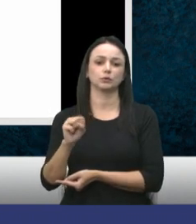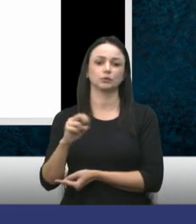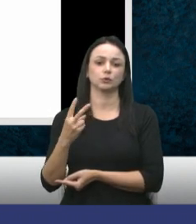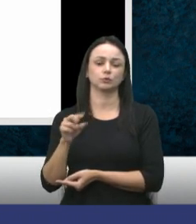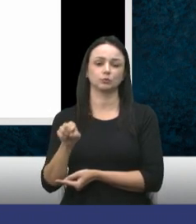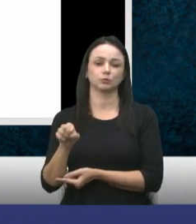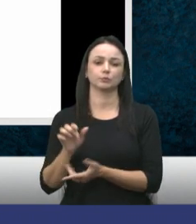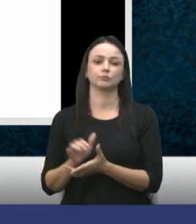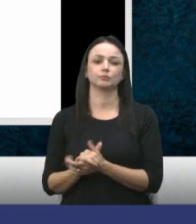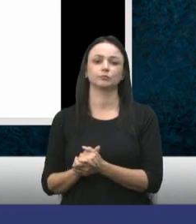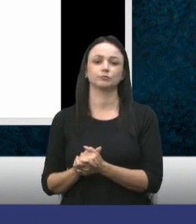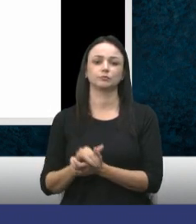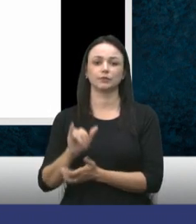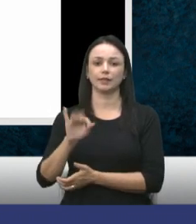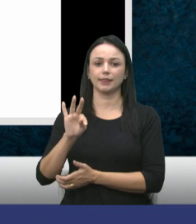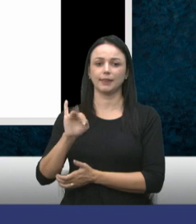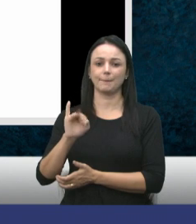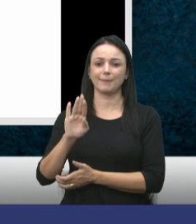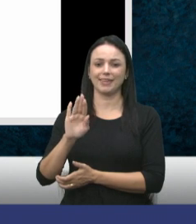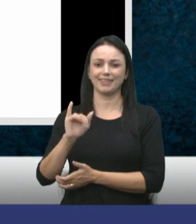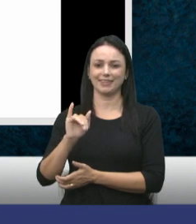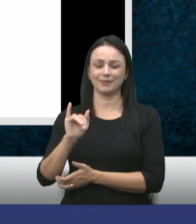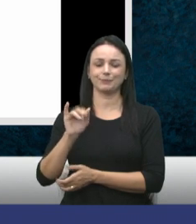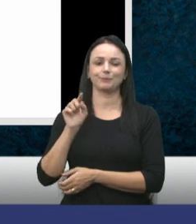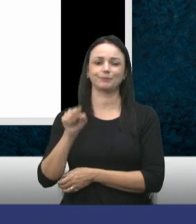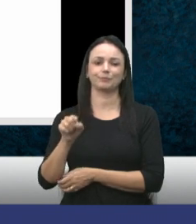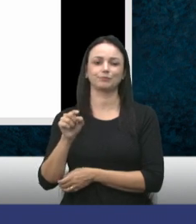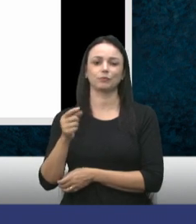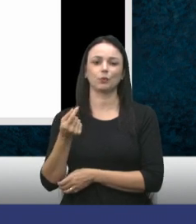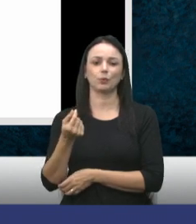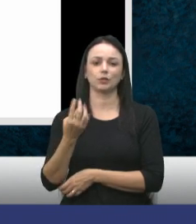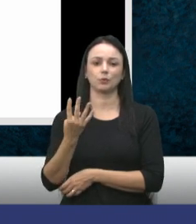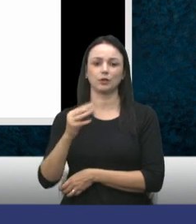58.382.000. ITBI, receita de